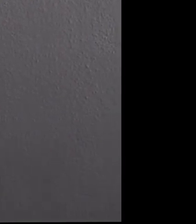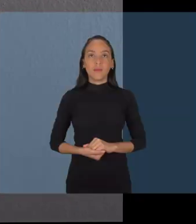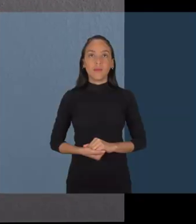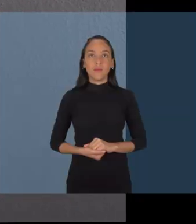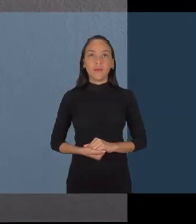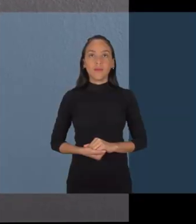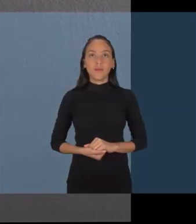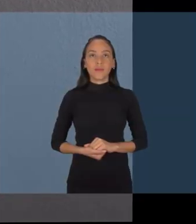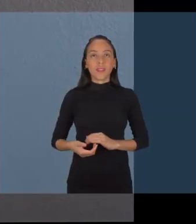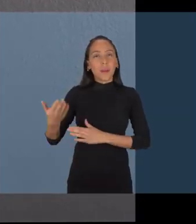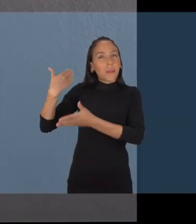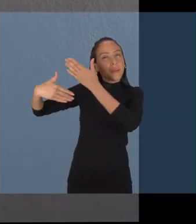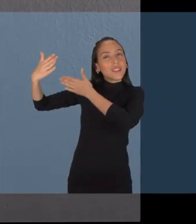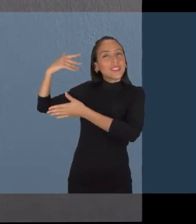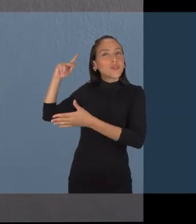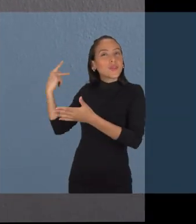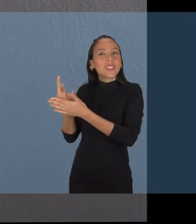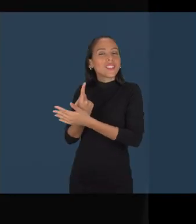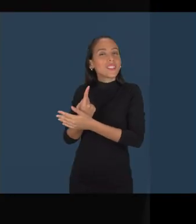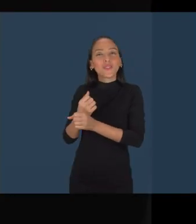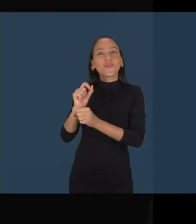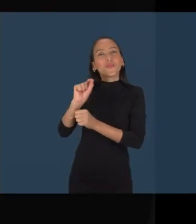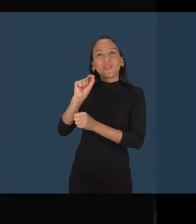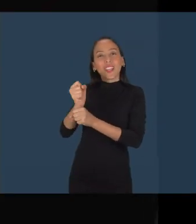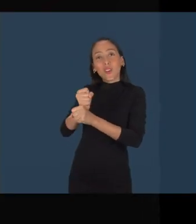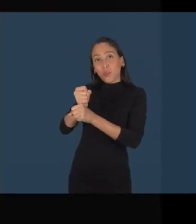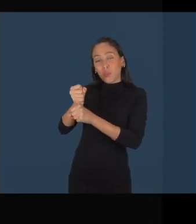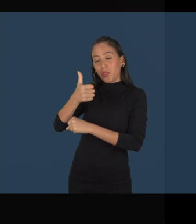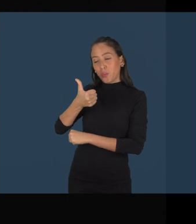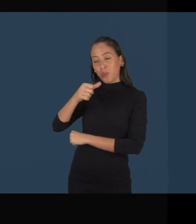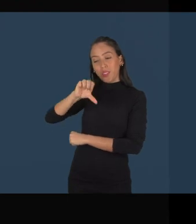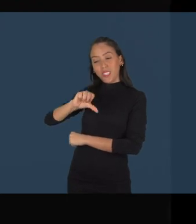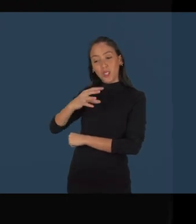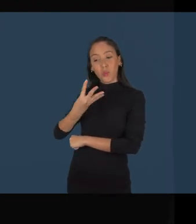Era uma vez, em 1948,